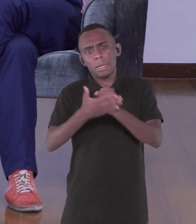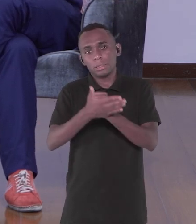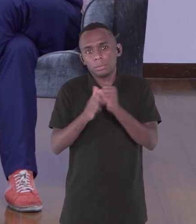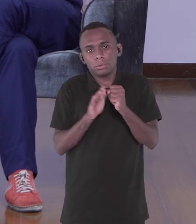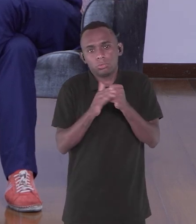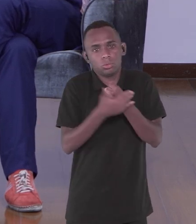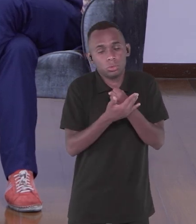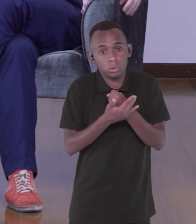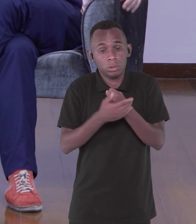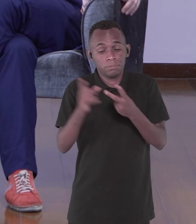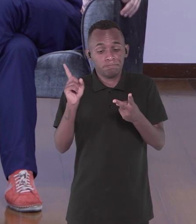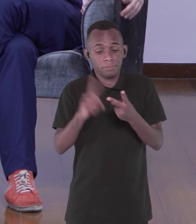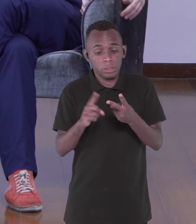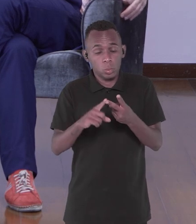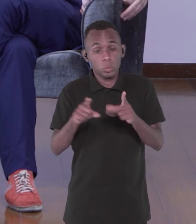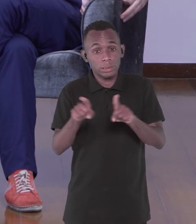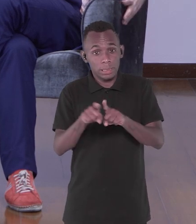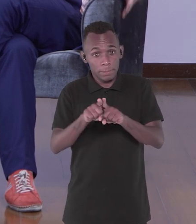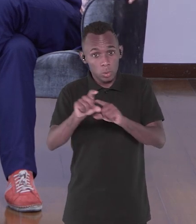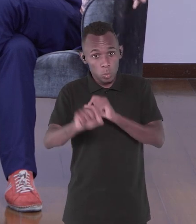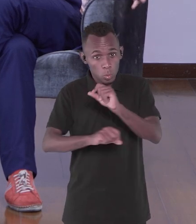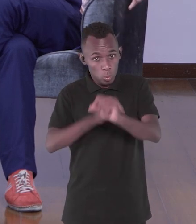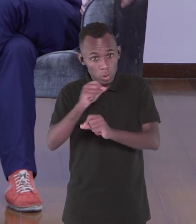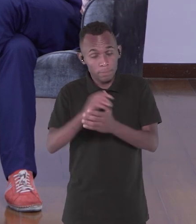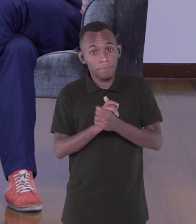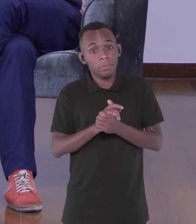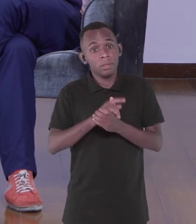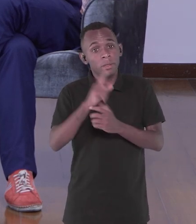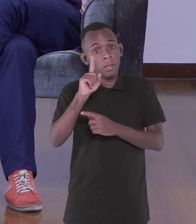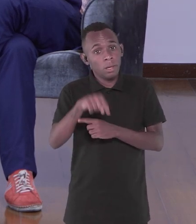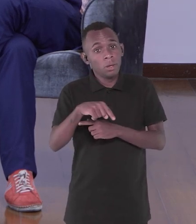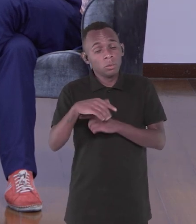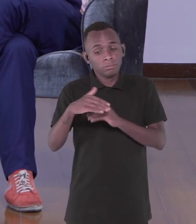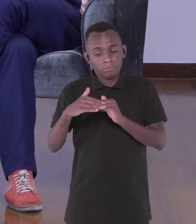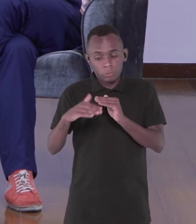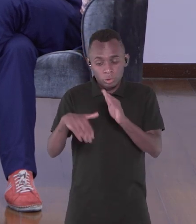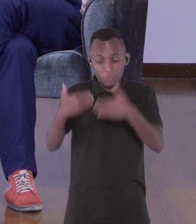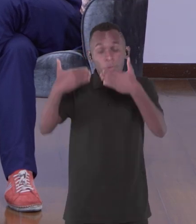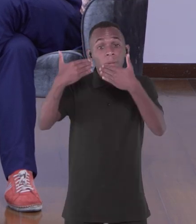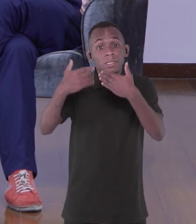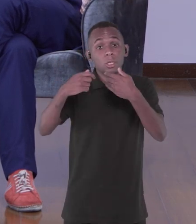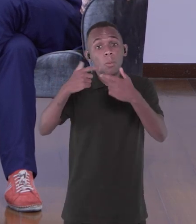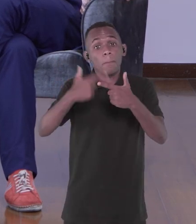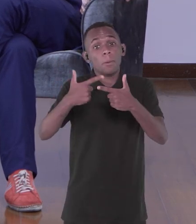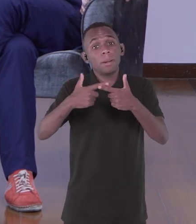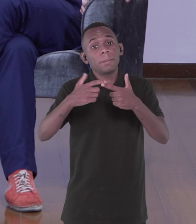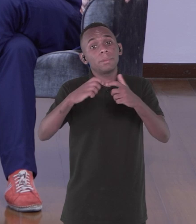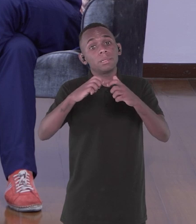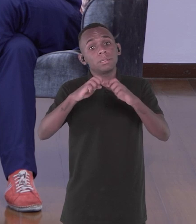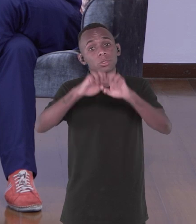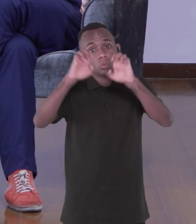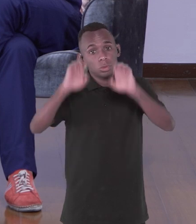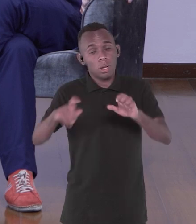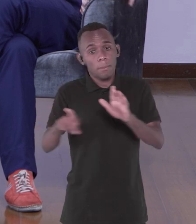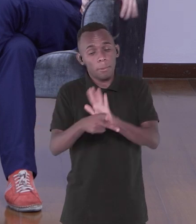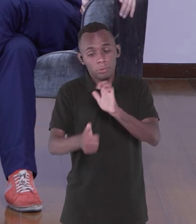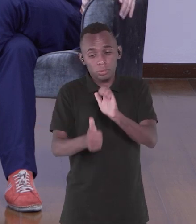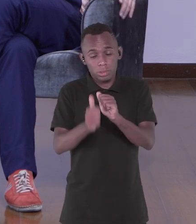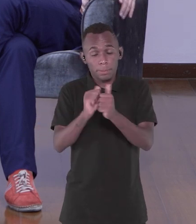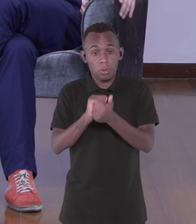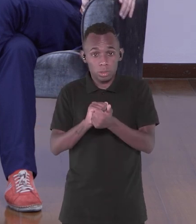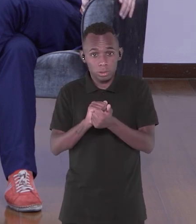blindagem. A segunda parte da blindagem é uma construção, e aí é um problema estrutural do esporte, que é o